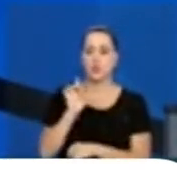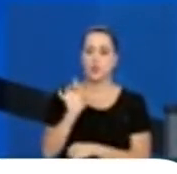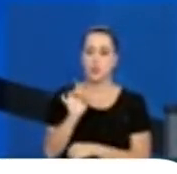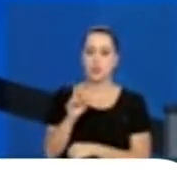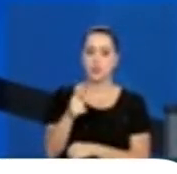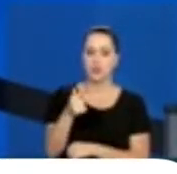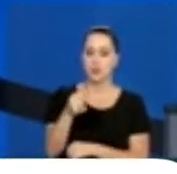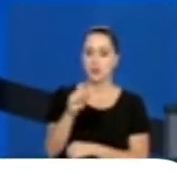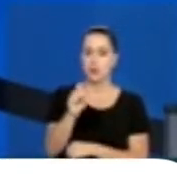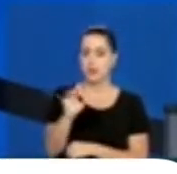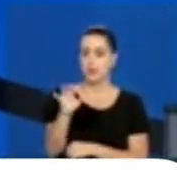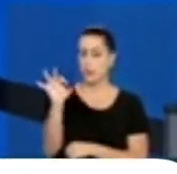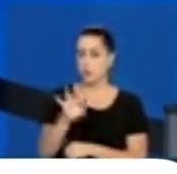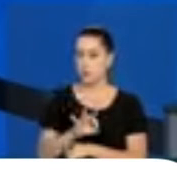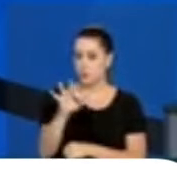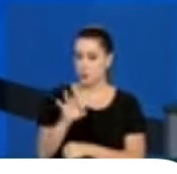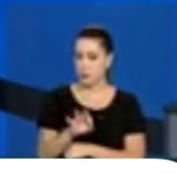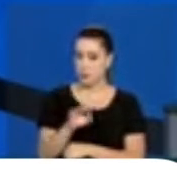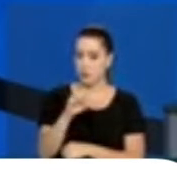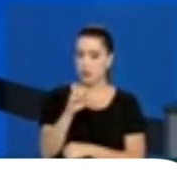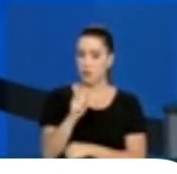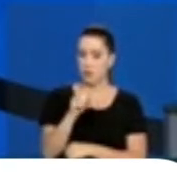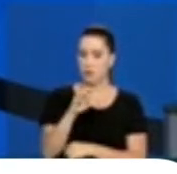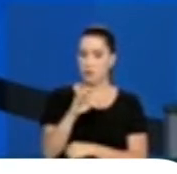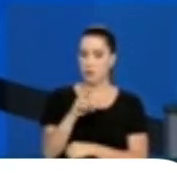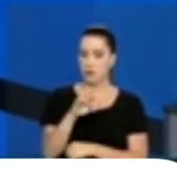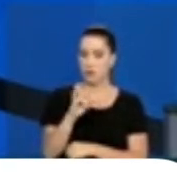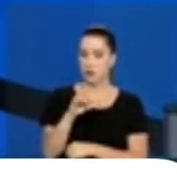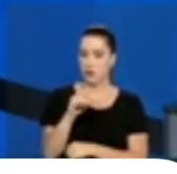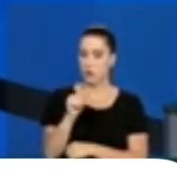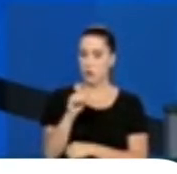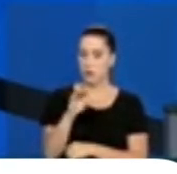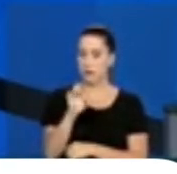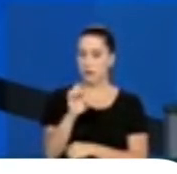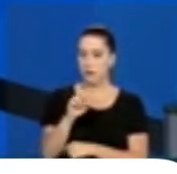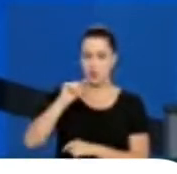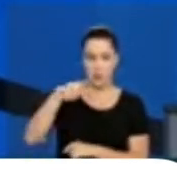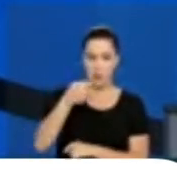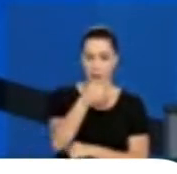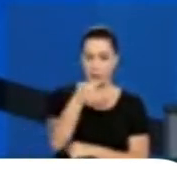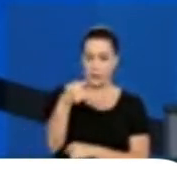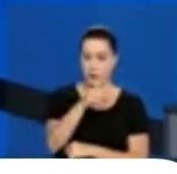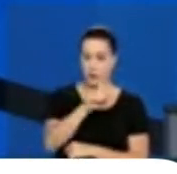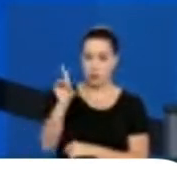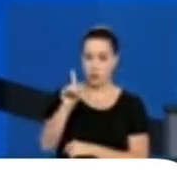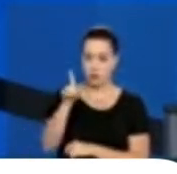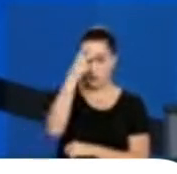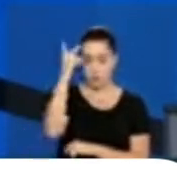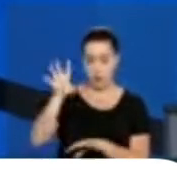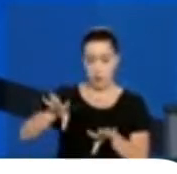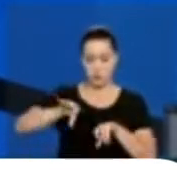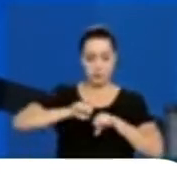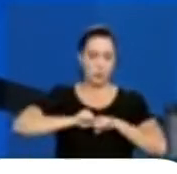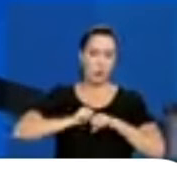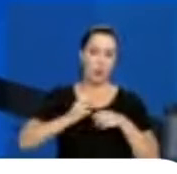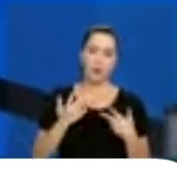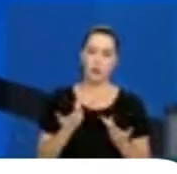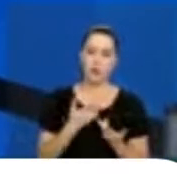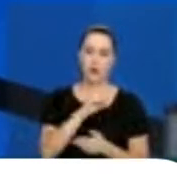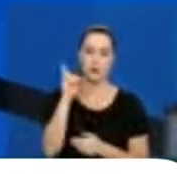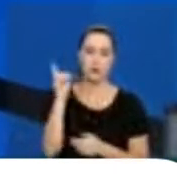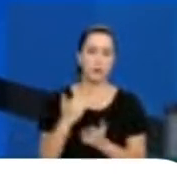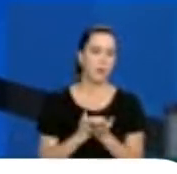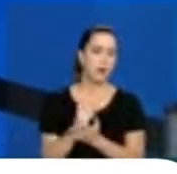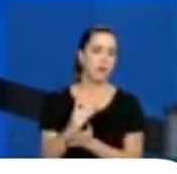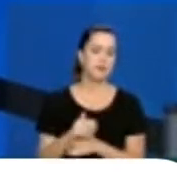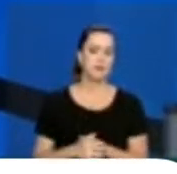de acuidade e que só detectam o vírus a partir de 7 dias após a infecção? Em que data começará a aplicação dos